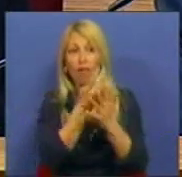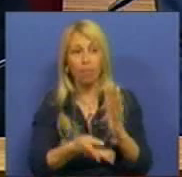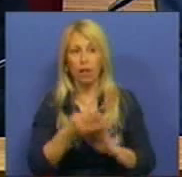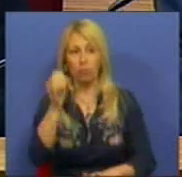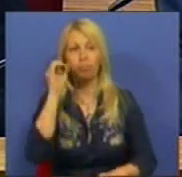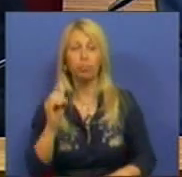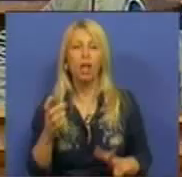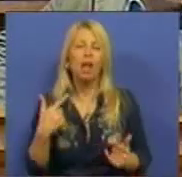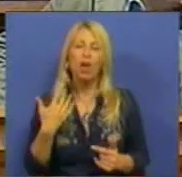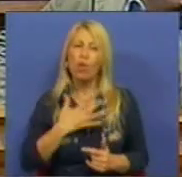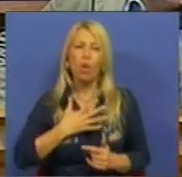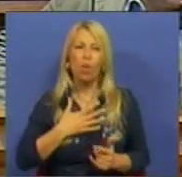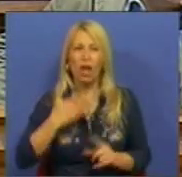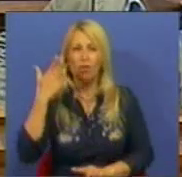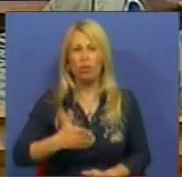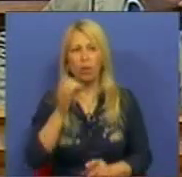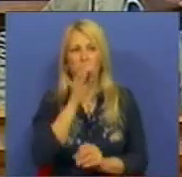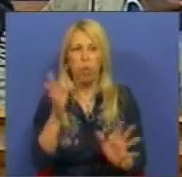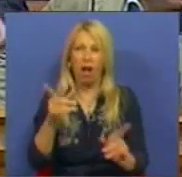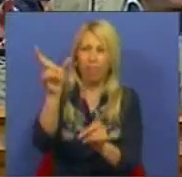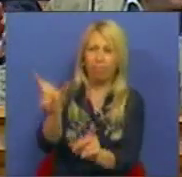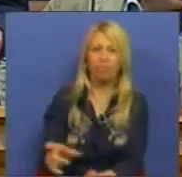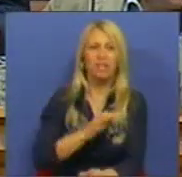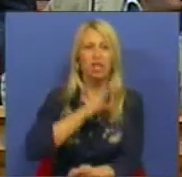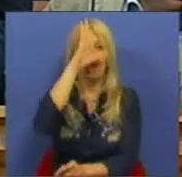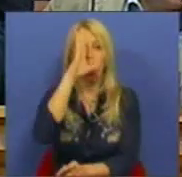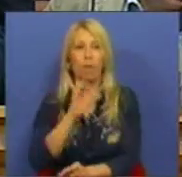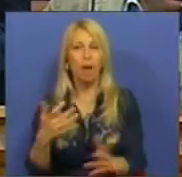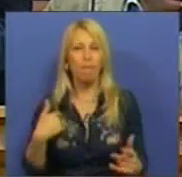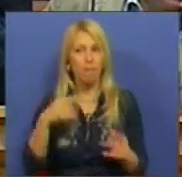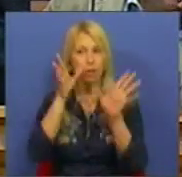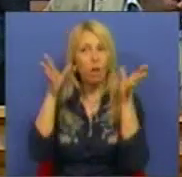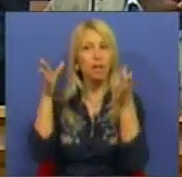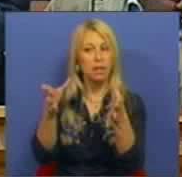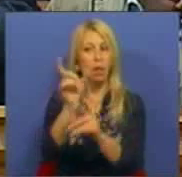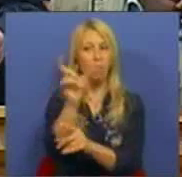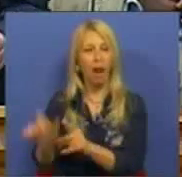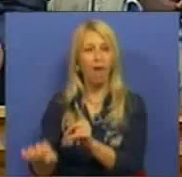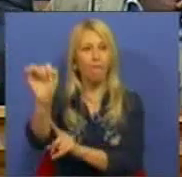quero cometer nenhuma injustiça com a Sra. Ministra, mas ficarei muito atento às suas palavras finais,